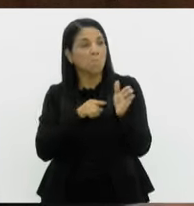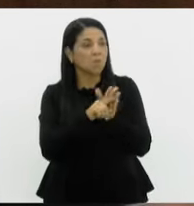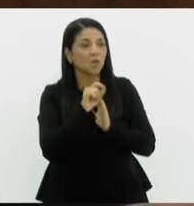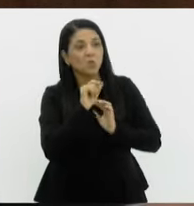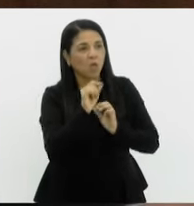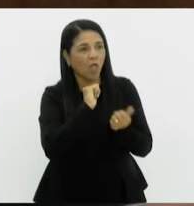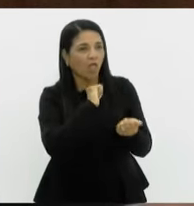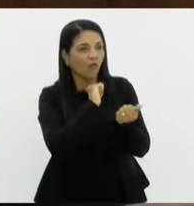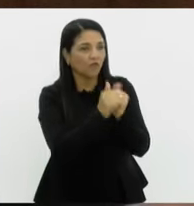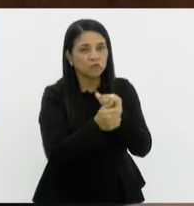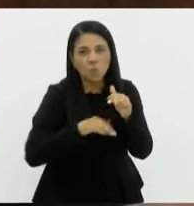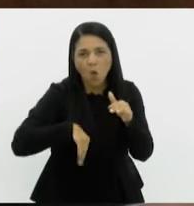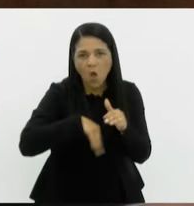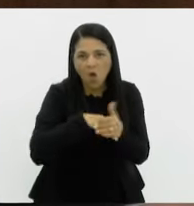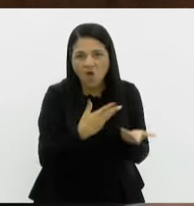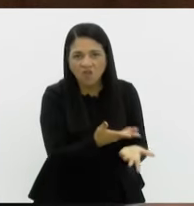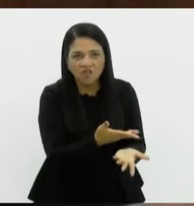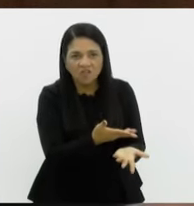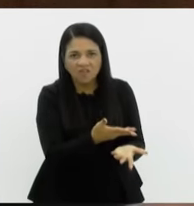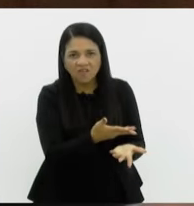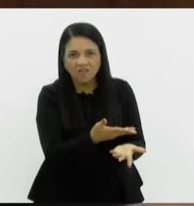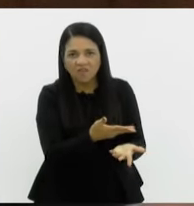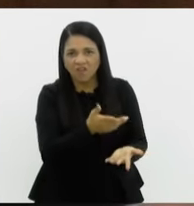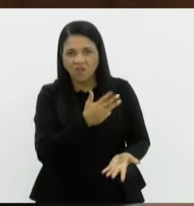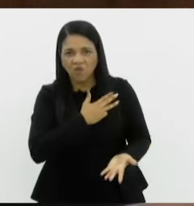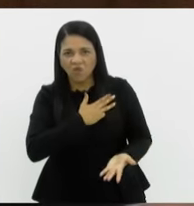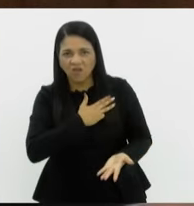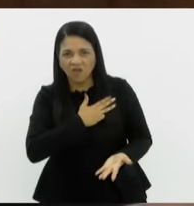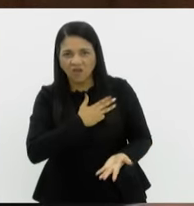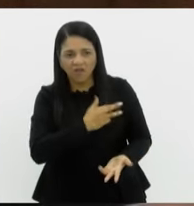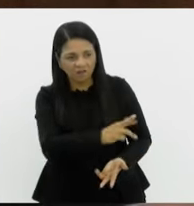frisar isso dentro dessa casa,